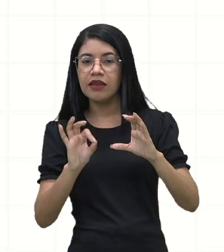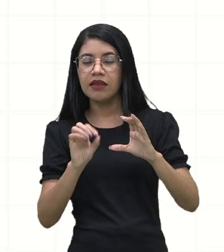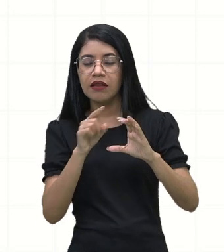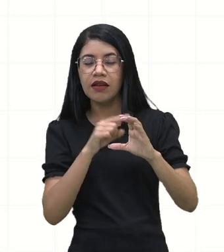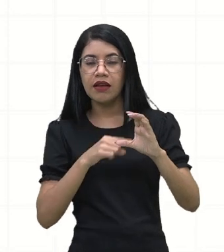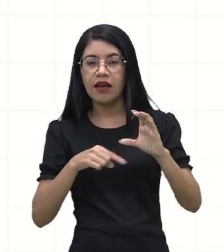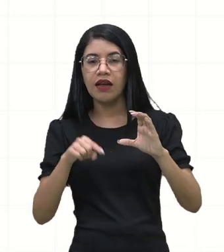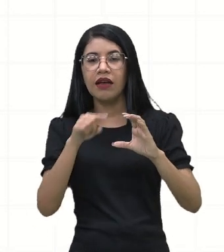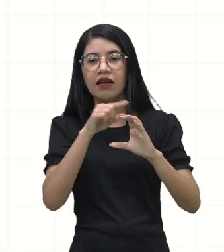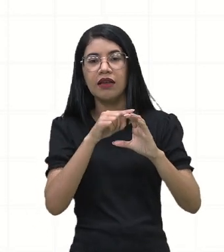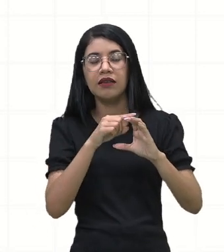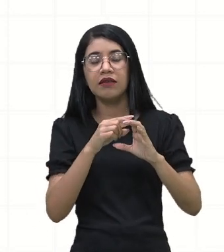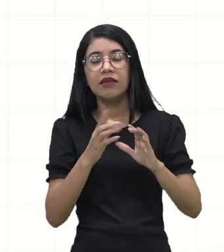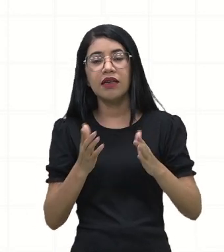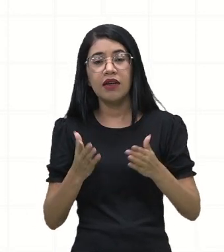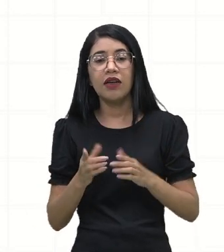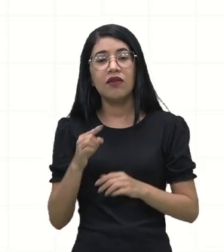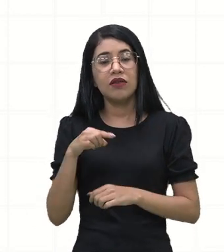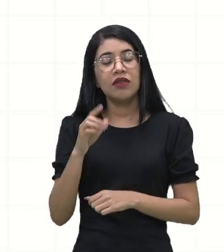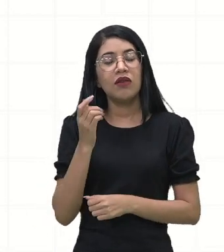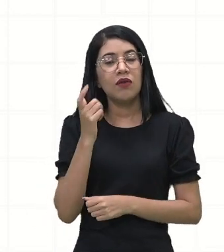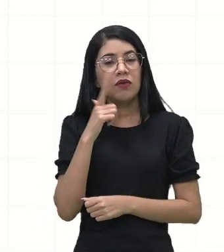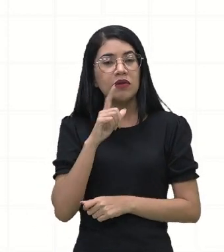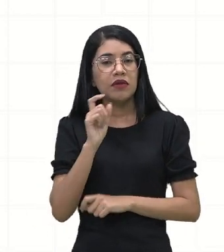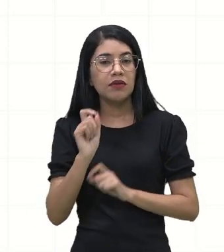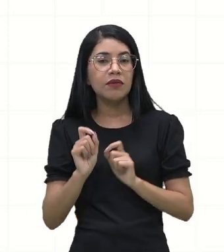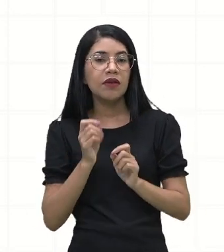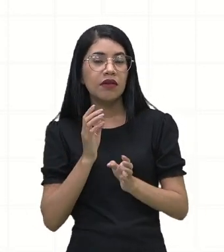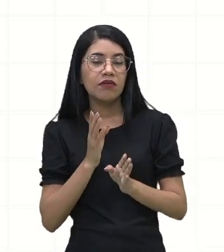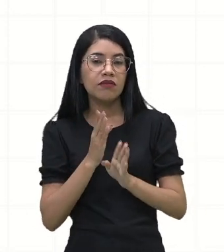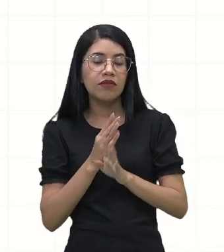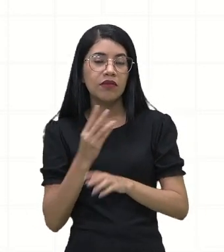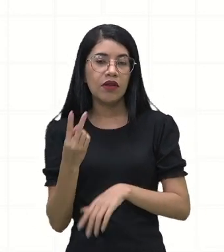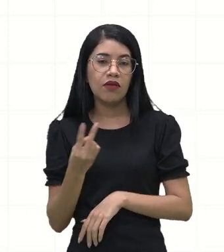borda, e você vai, então,